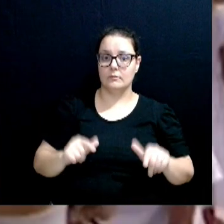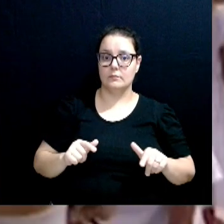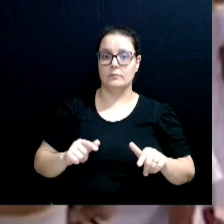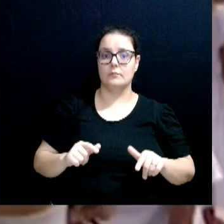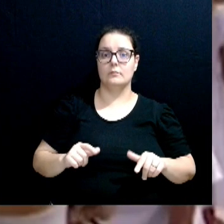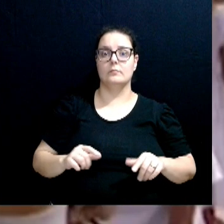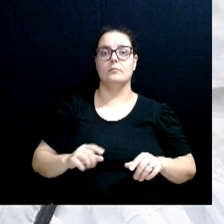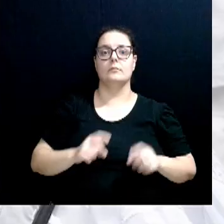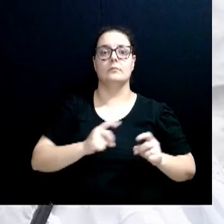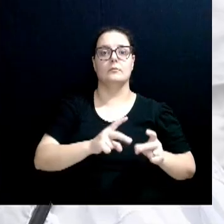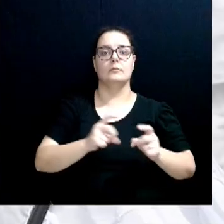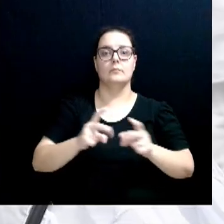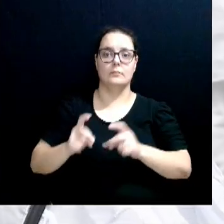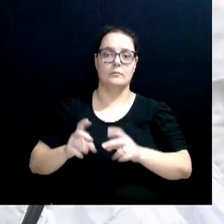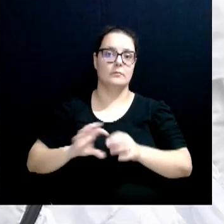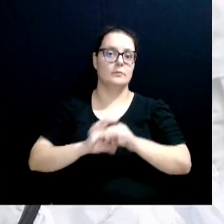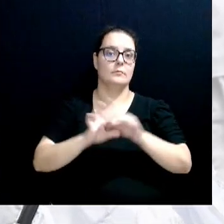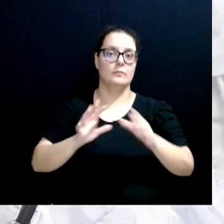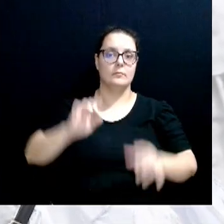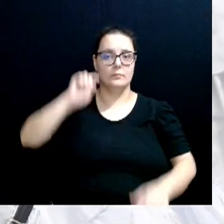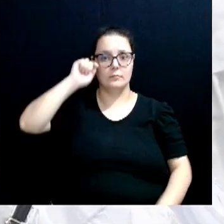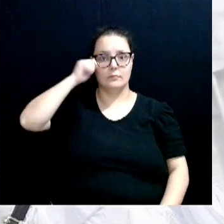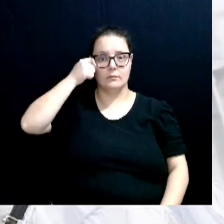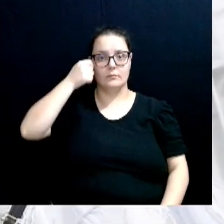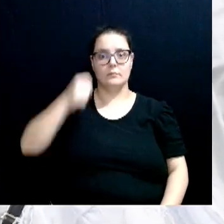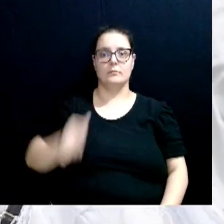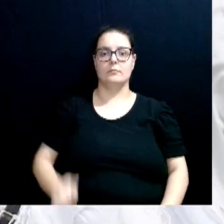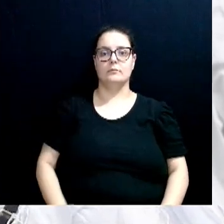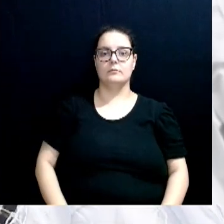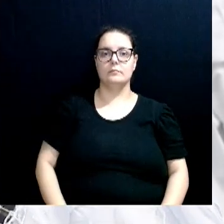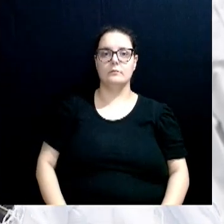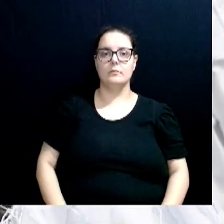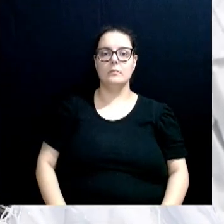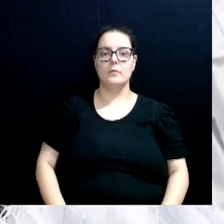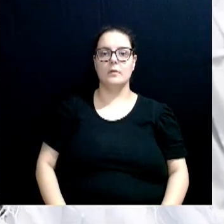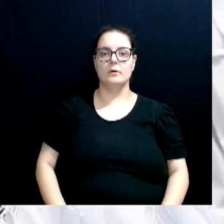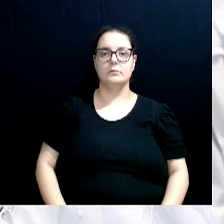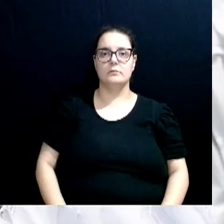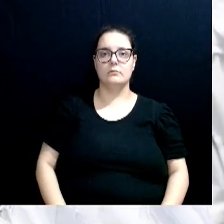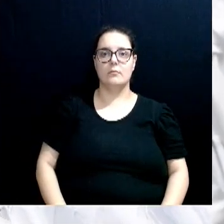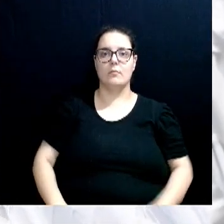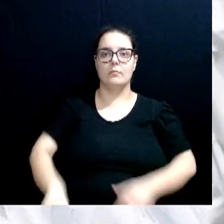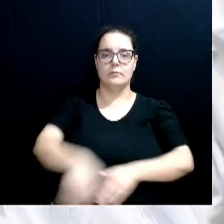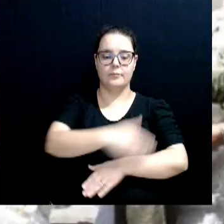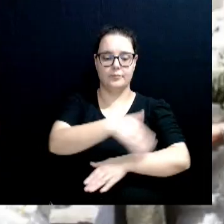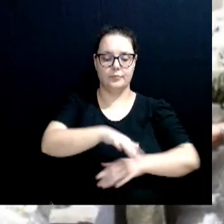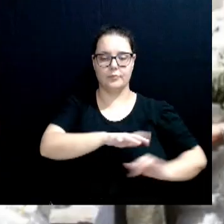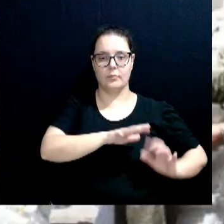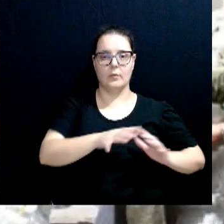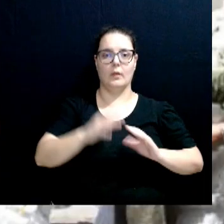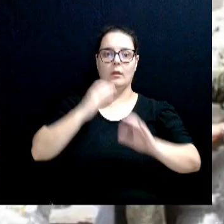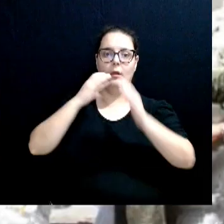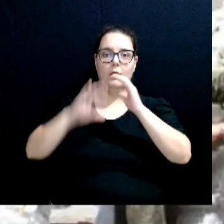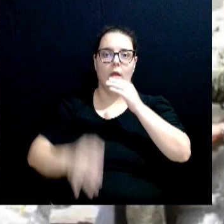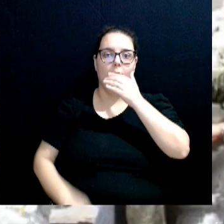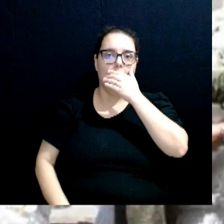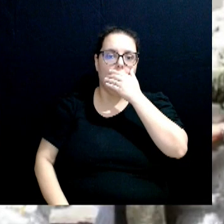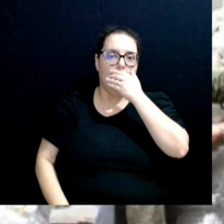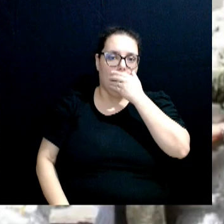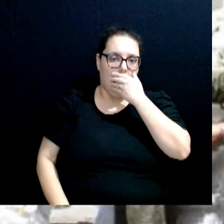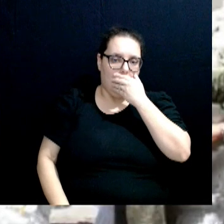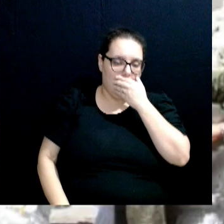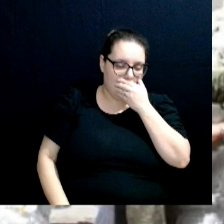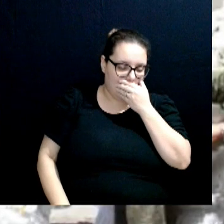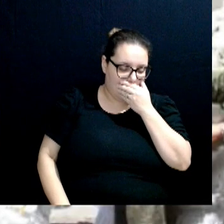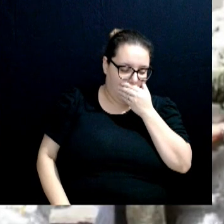de escravizados. Então, venho por essa rua cantando, só pedindo licença para passar.